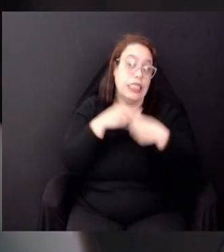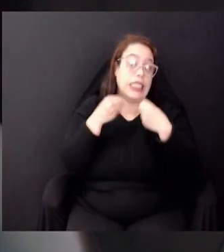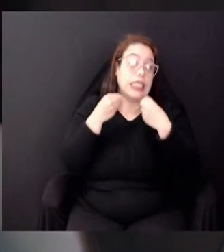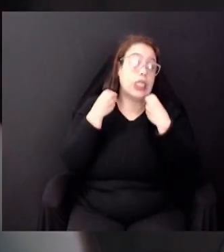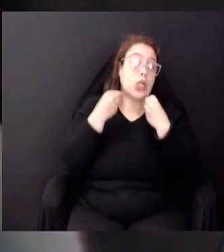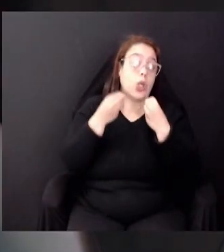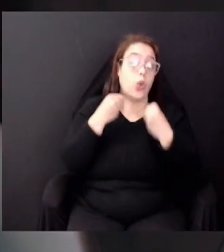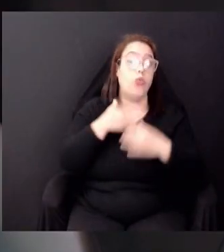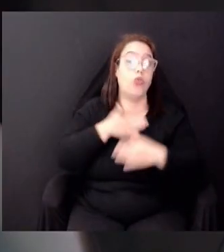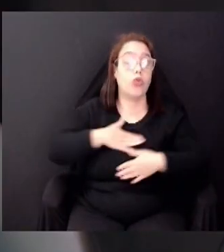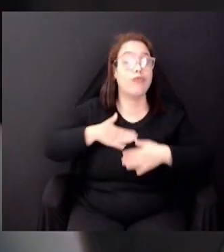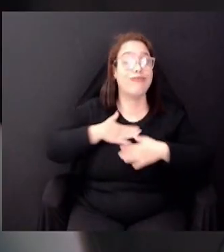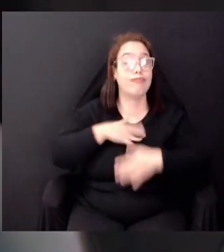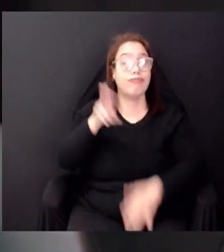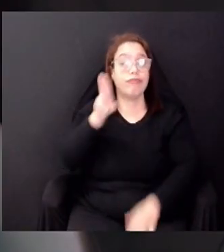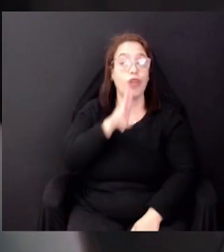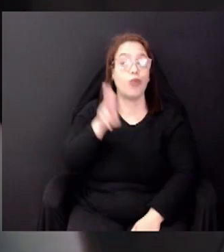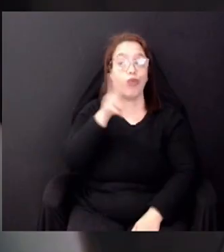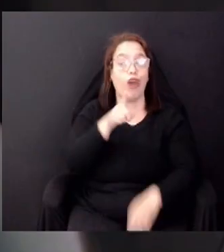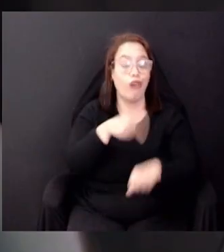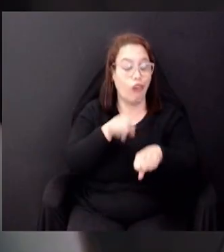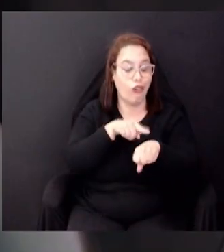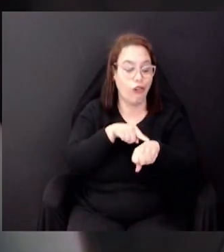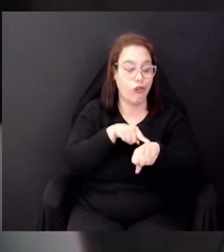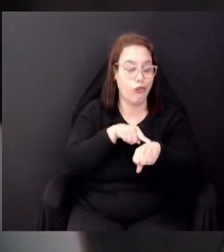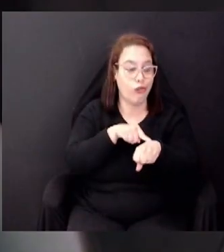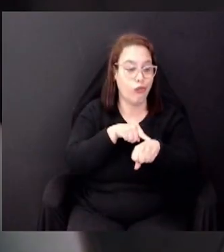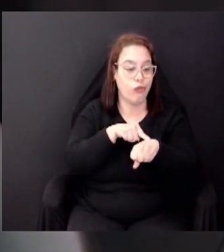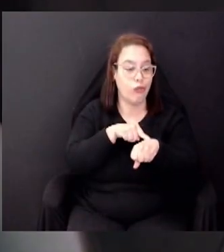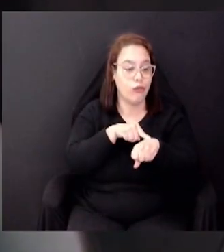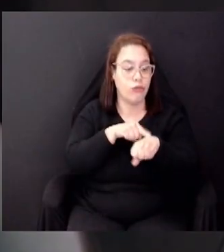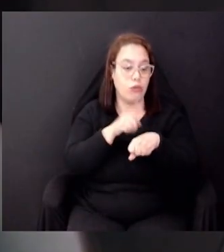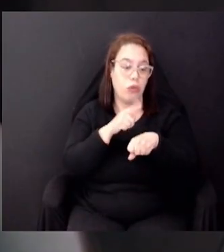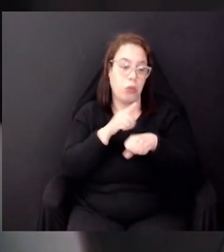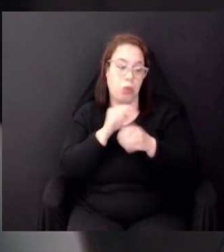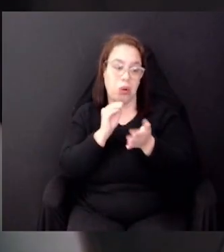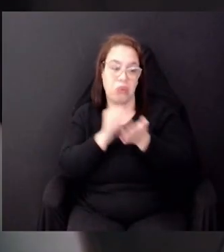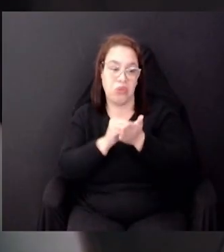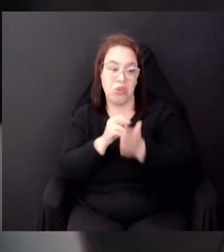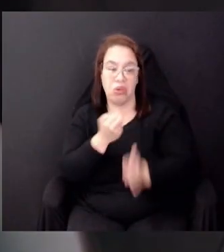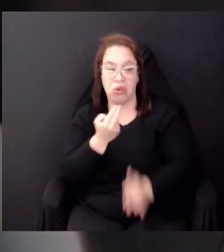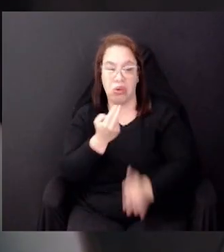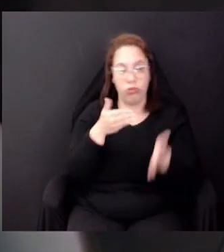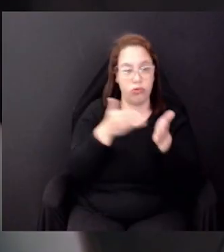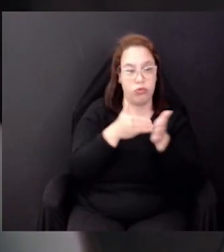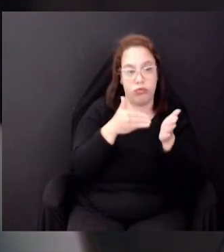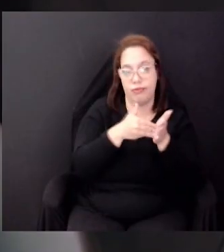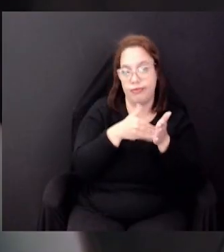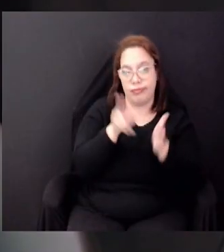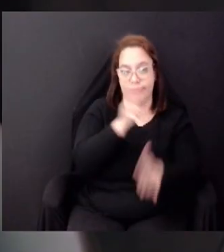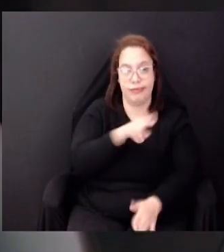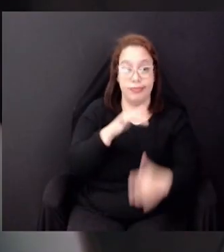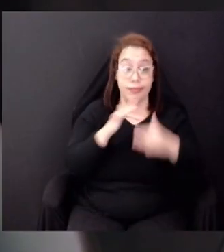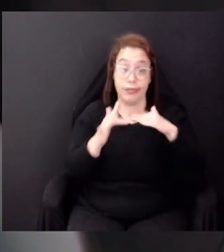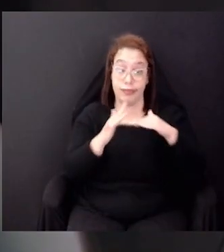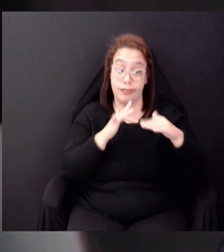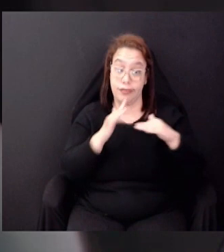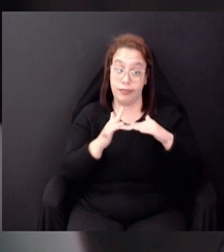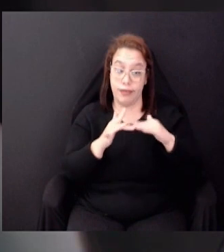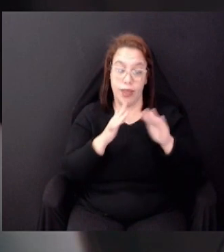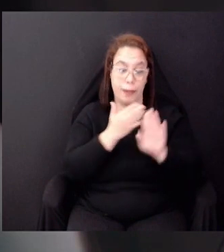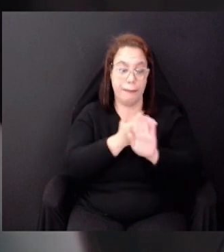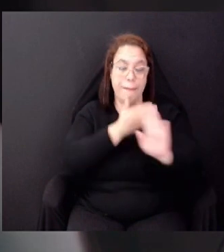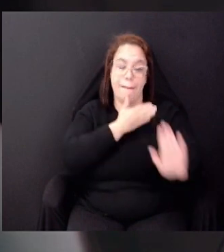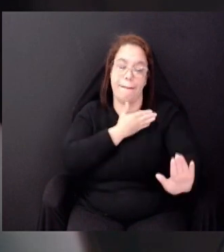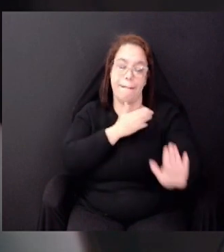gostaria de usar esse tempo que vai sobrar se a gente limitar o nosso uso das redes sociais, que a desconexão possa ser um